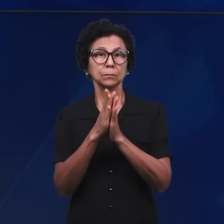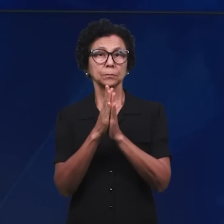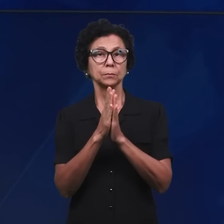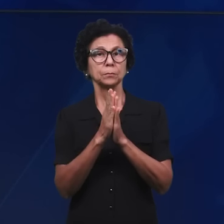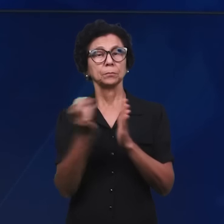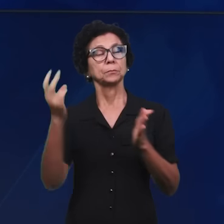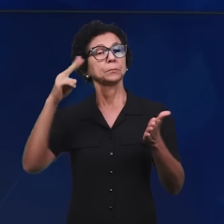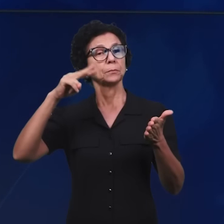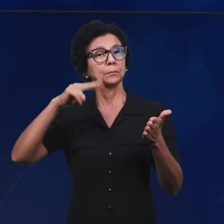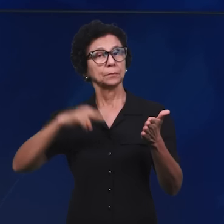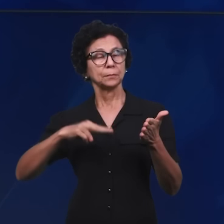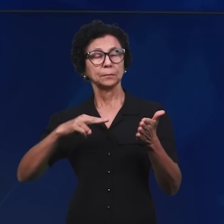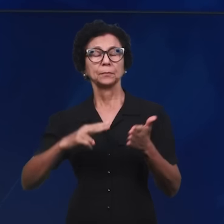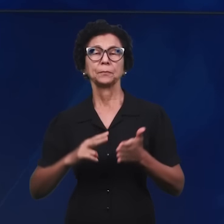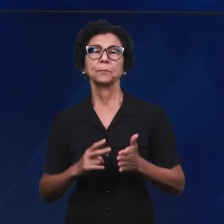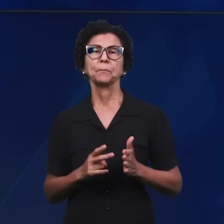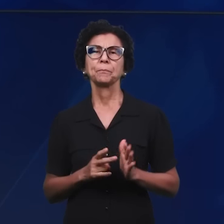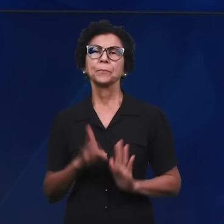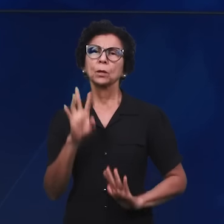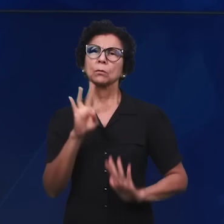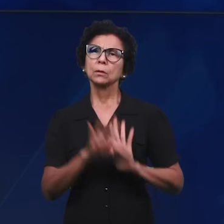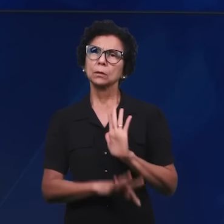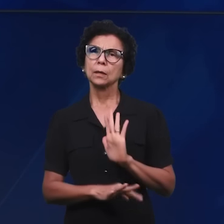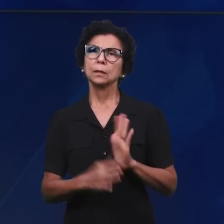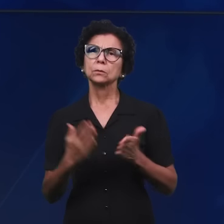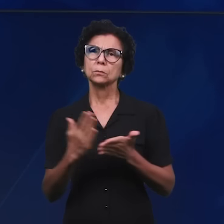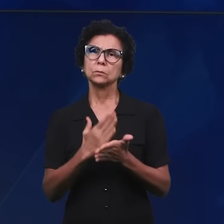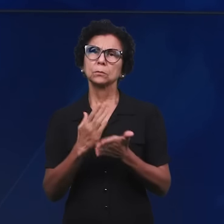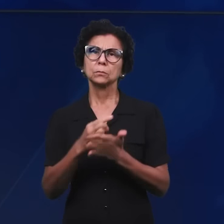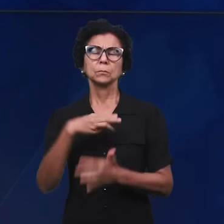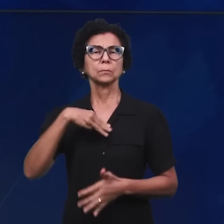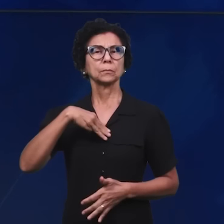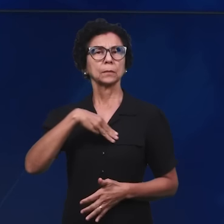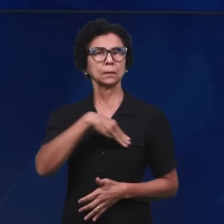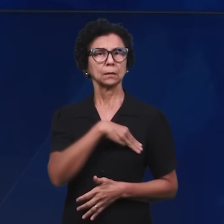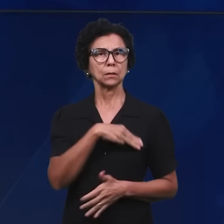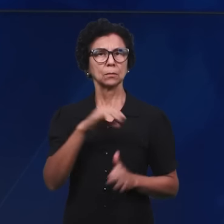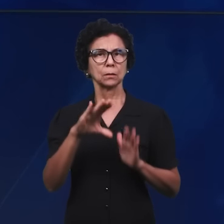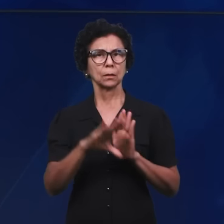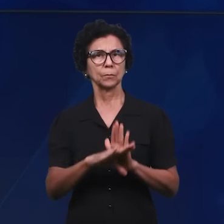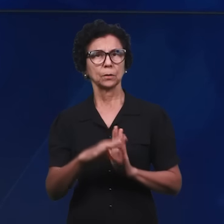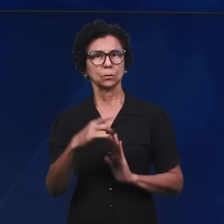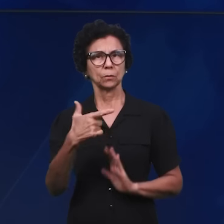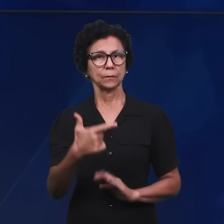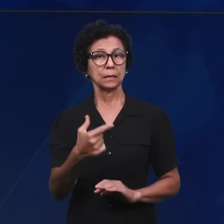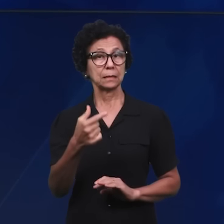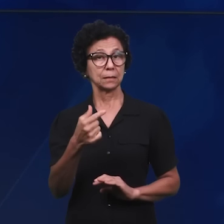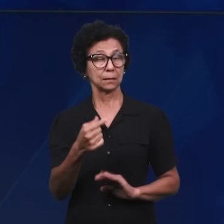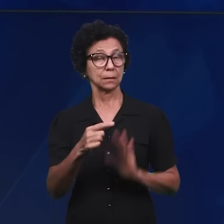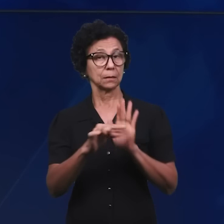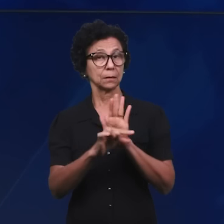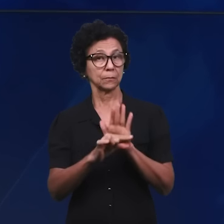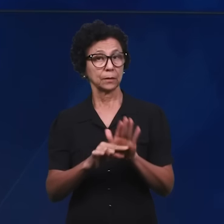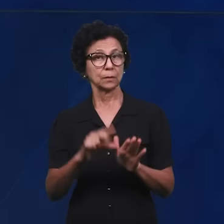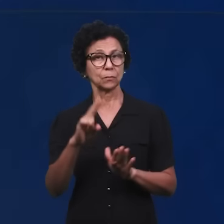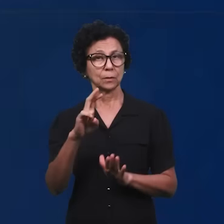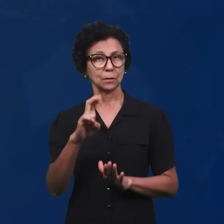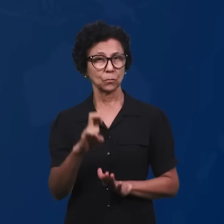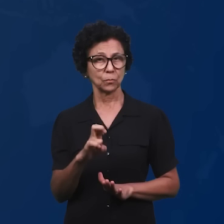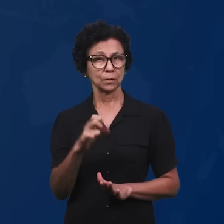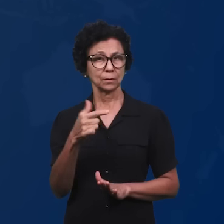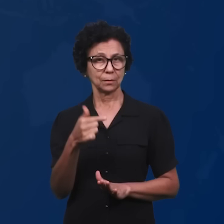Senhor, e o texto que leremos se encontra em Mateus, capítulo 27, a partir do verso 57.